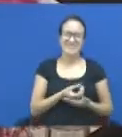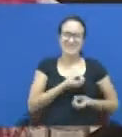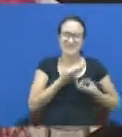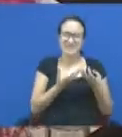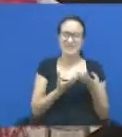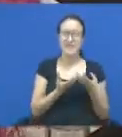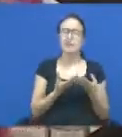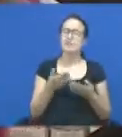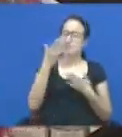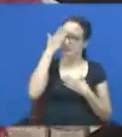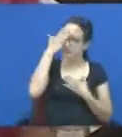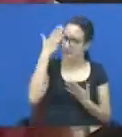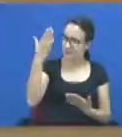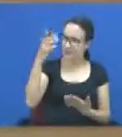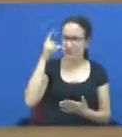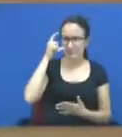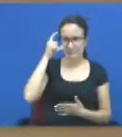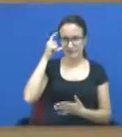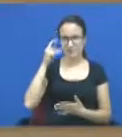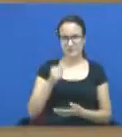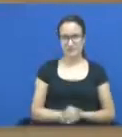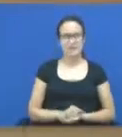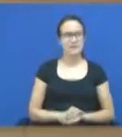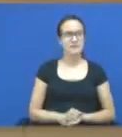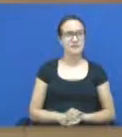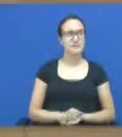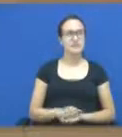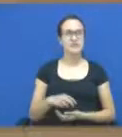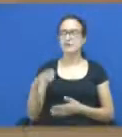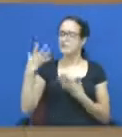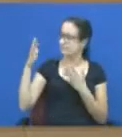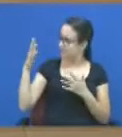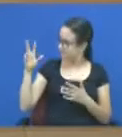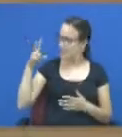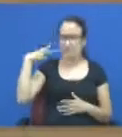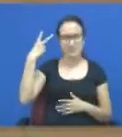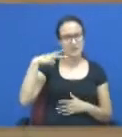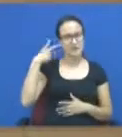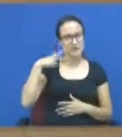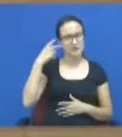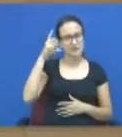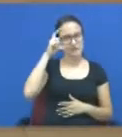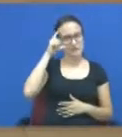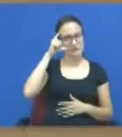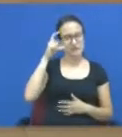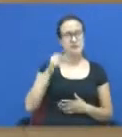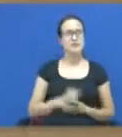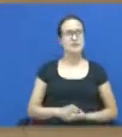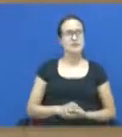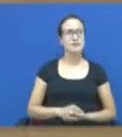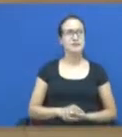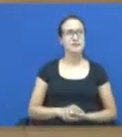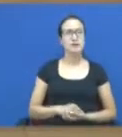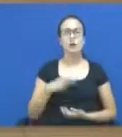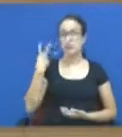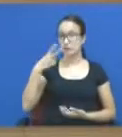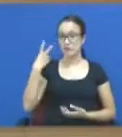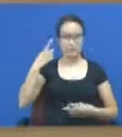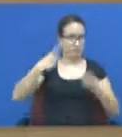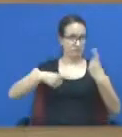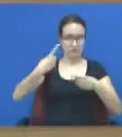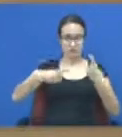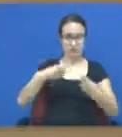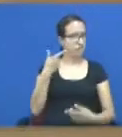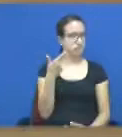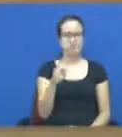Limeira. Muito obrigada. Parabéns, vereador Faridizani, pela iniciativa belíssima. Mais algum vereador? Não